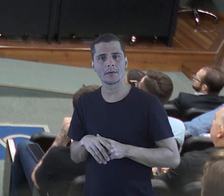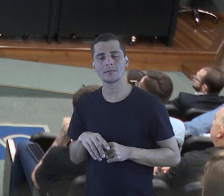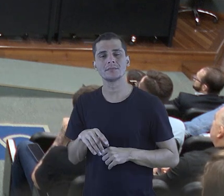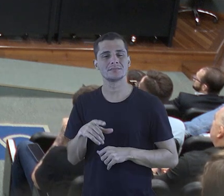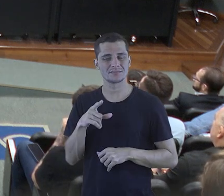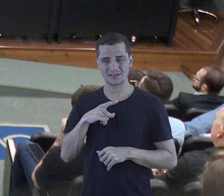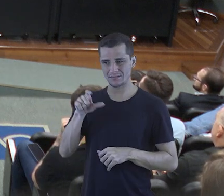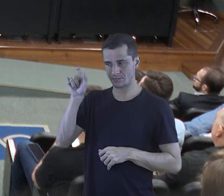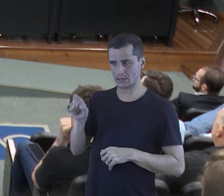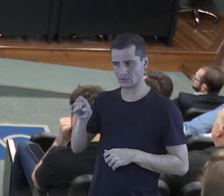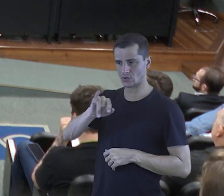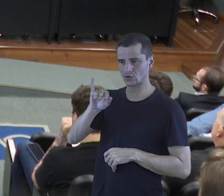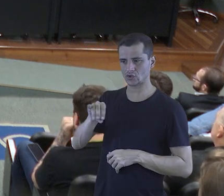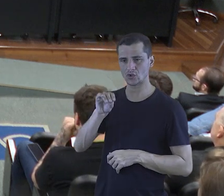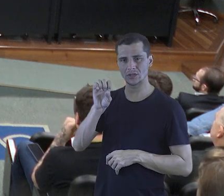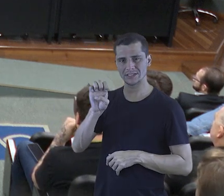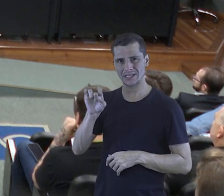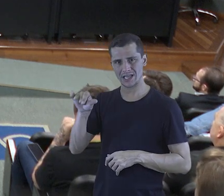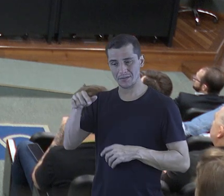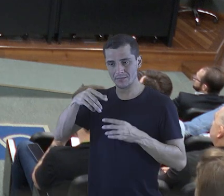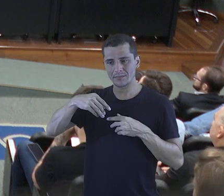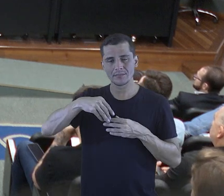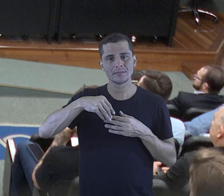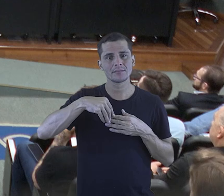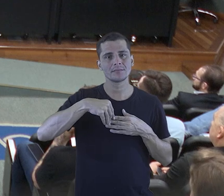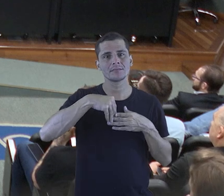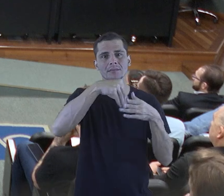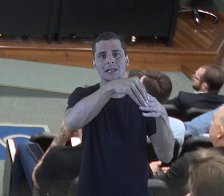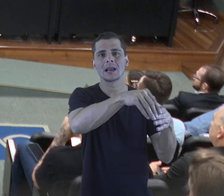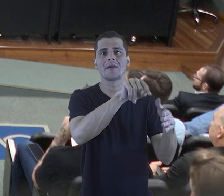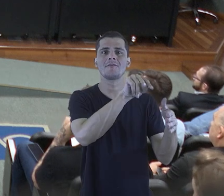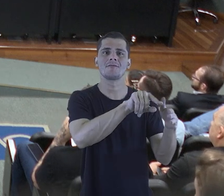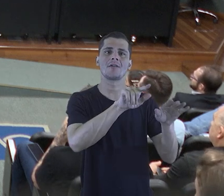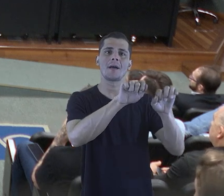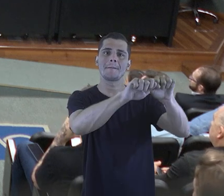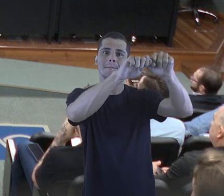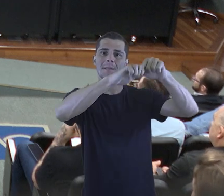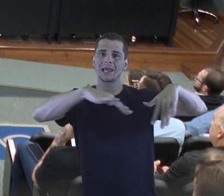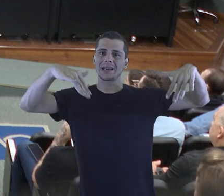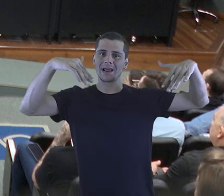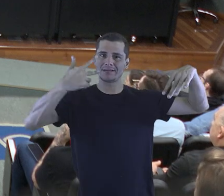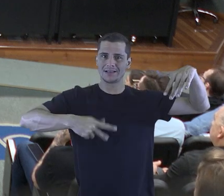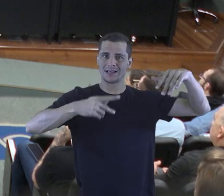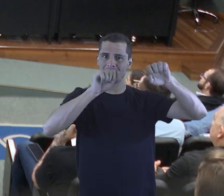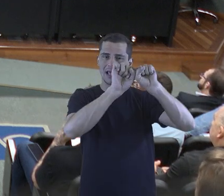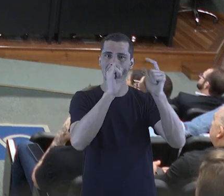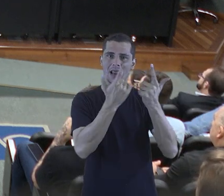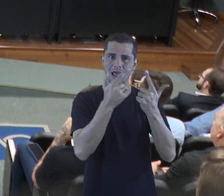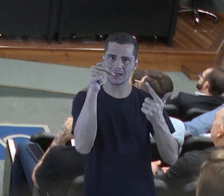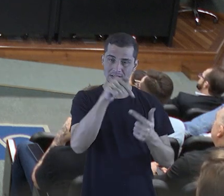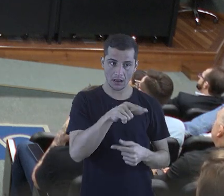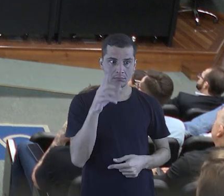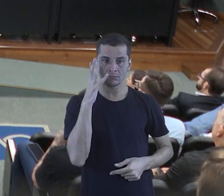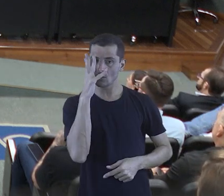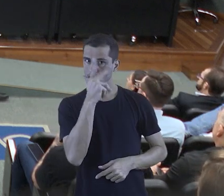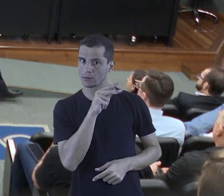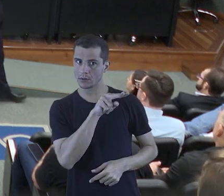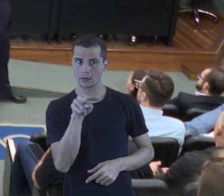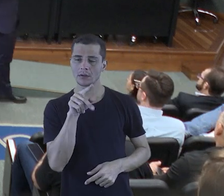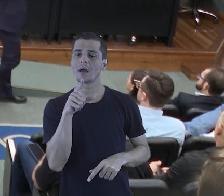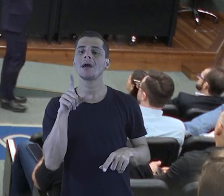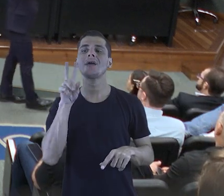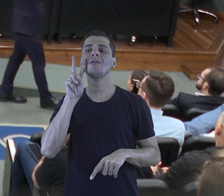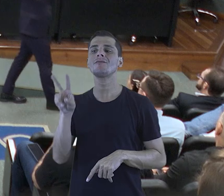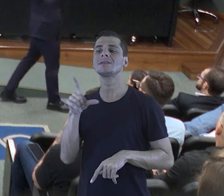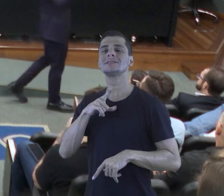me levou no plenarinho ali, antes de... Inclusive, o plenário é a coisa mais linda. Parabéns. Muito legal o plenário de vocês. E eu vi ali que tinham